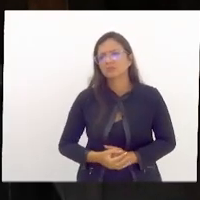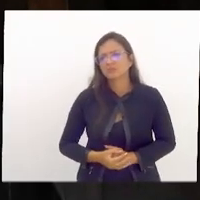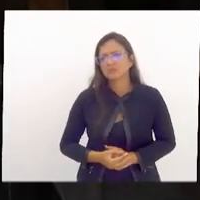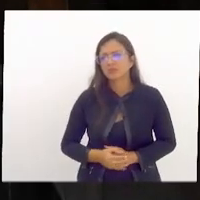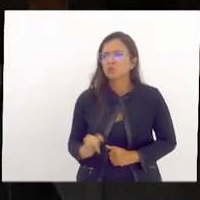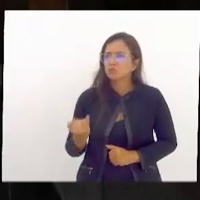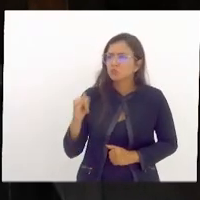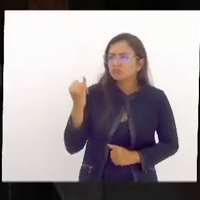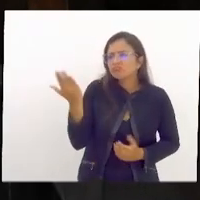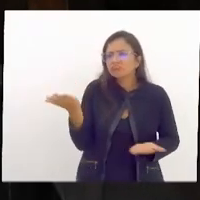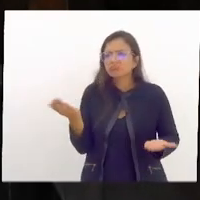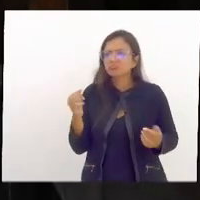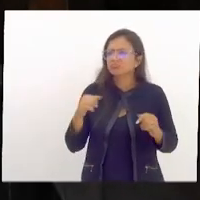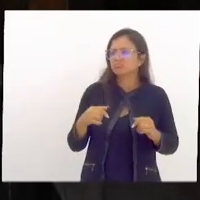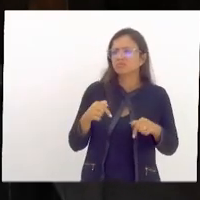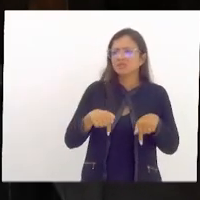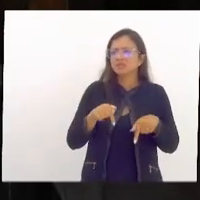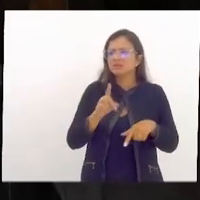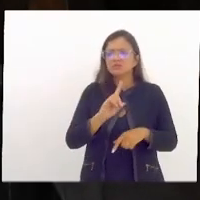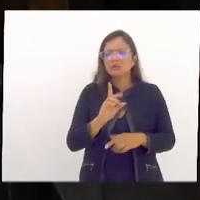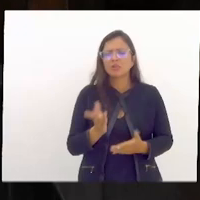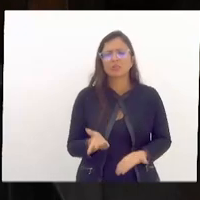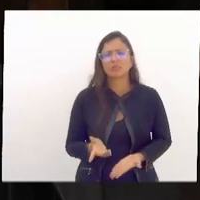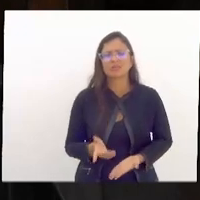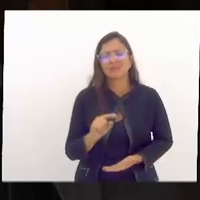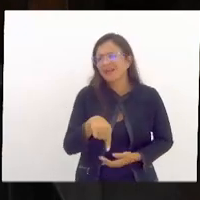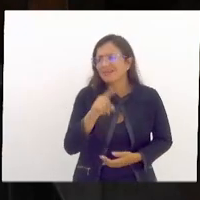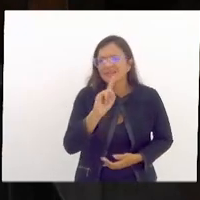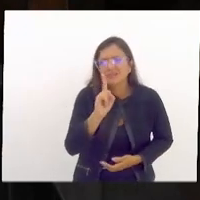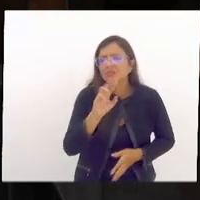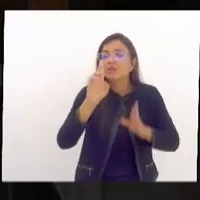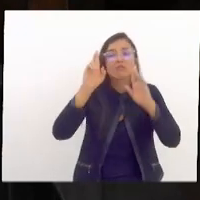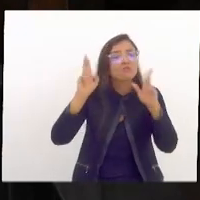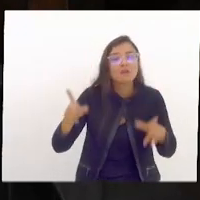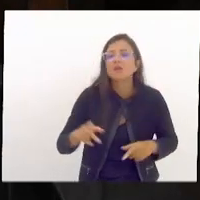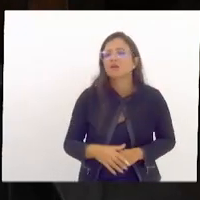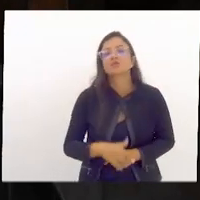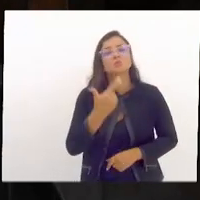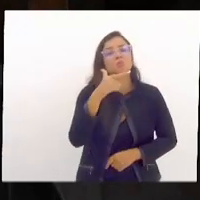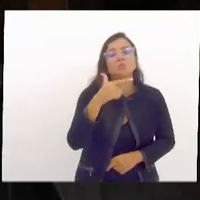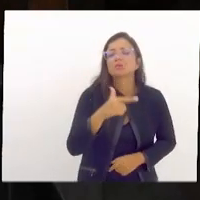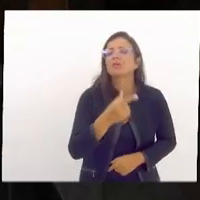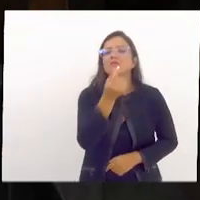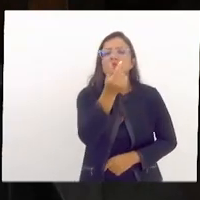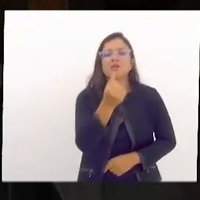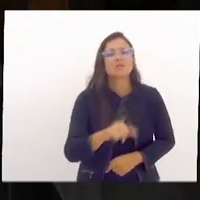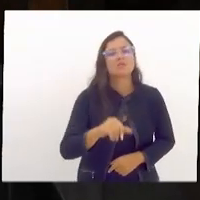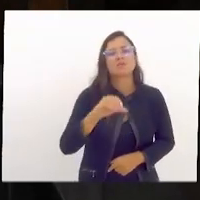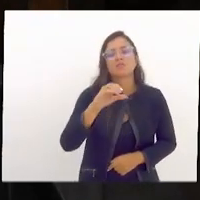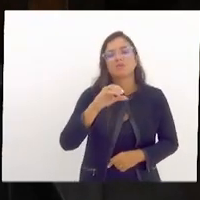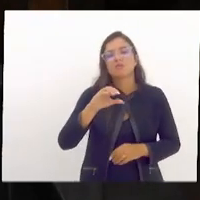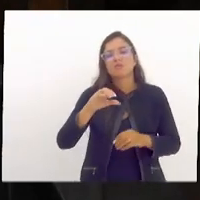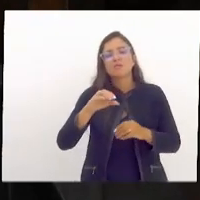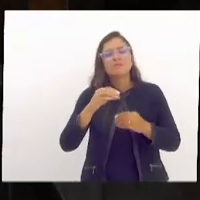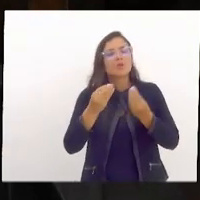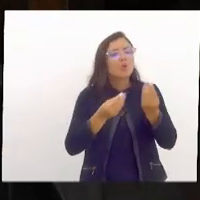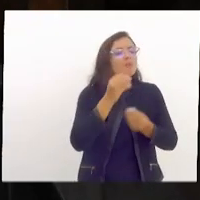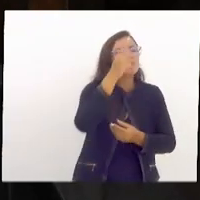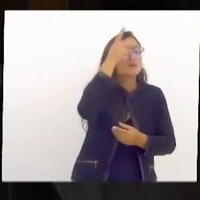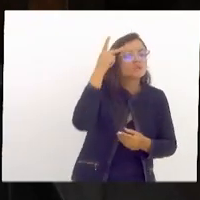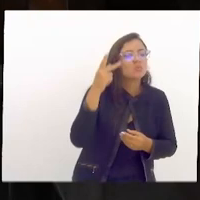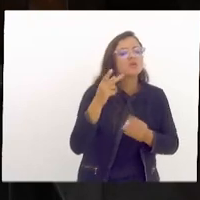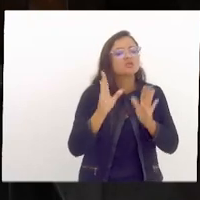Nesse caso, não. Nesse caso, não tem o valor da contribuição, não tem a previsão do